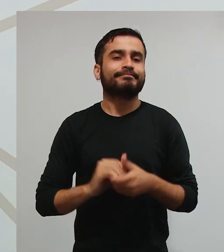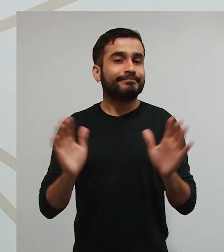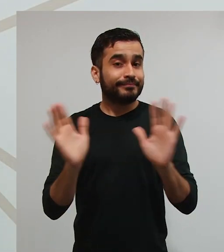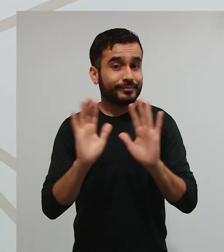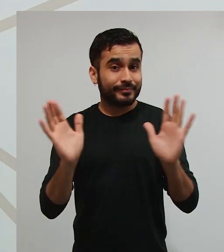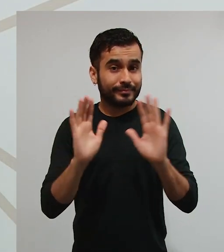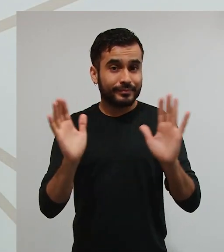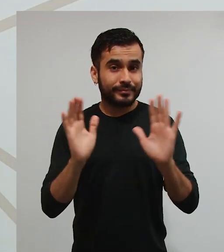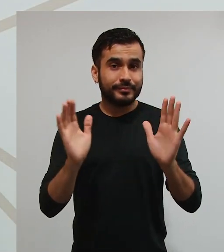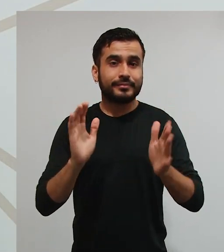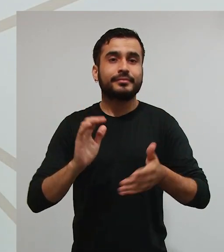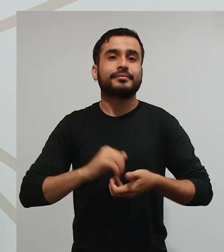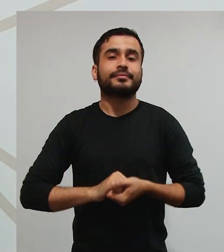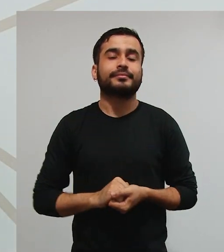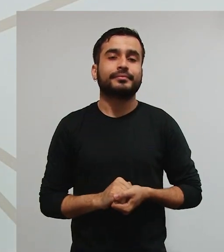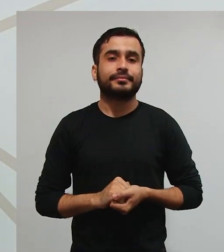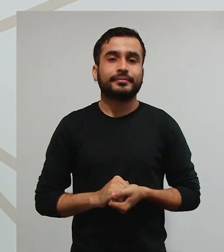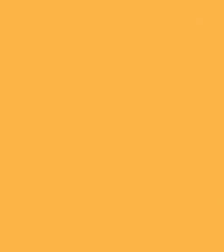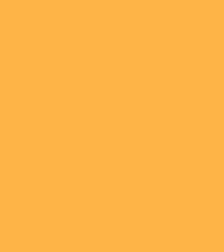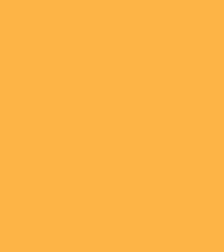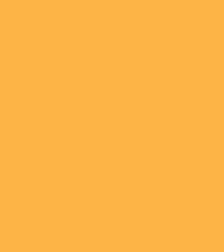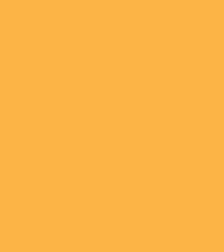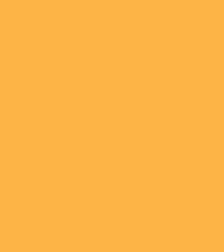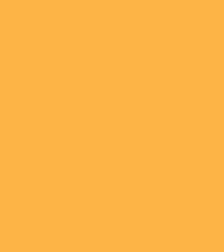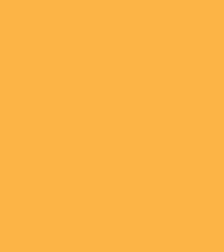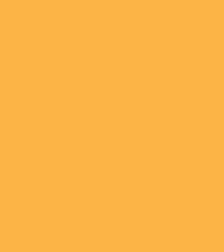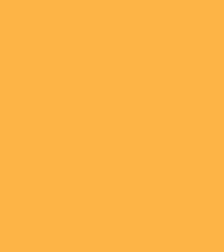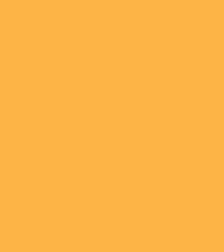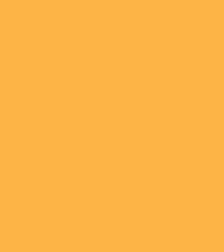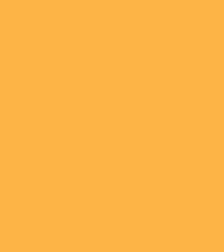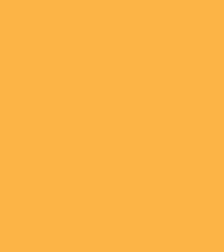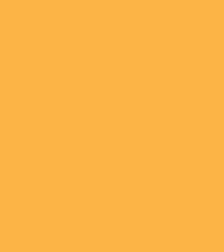Até mais! Bonanças!